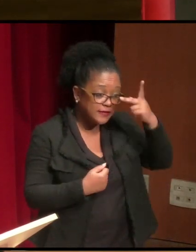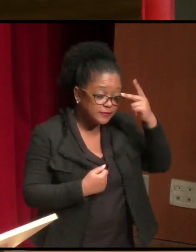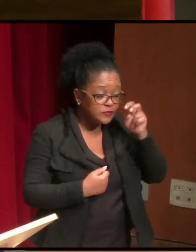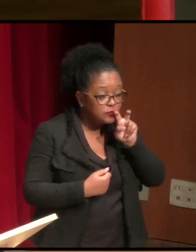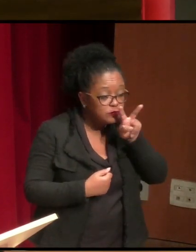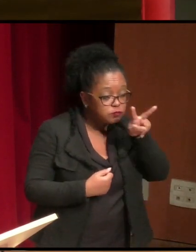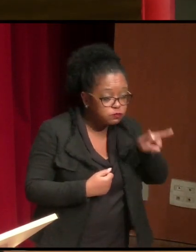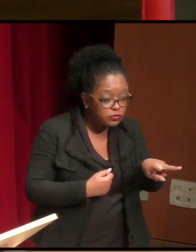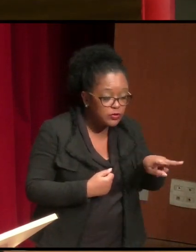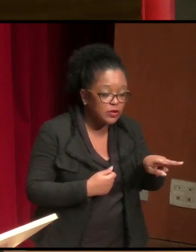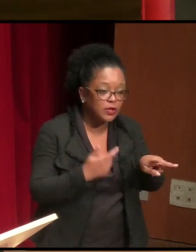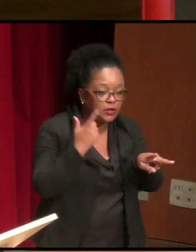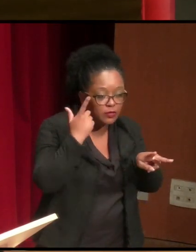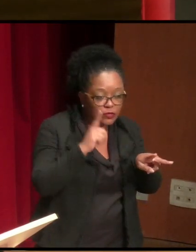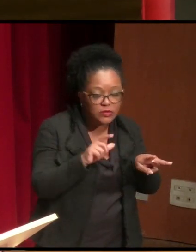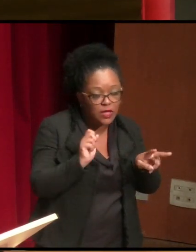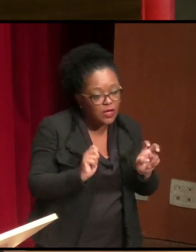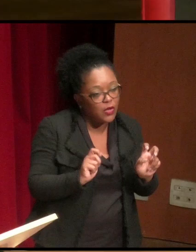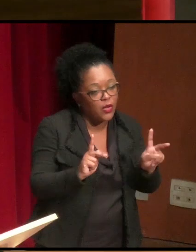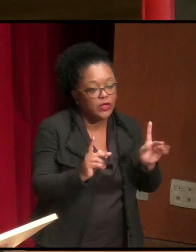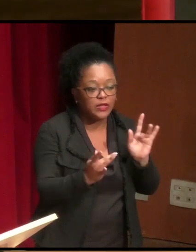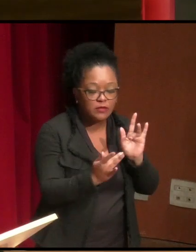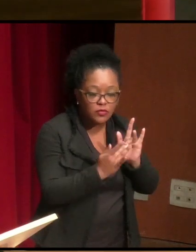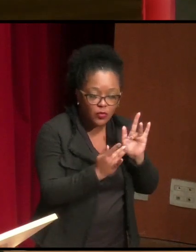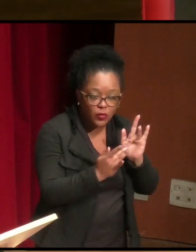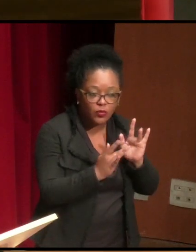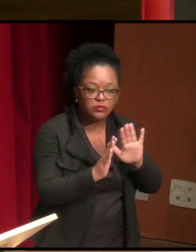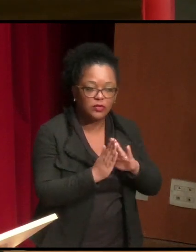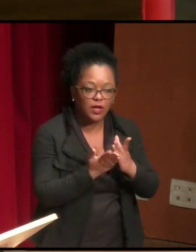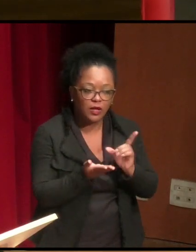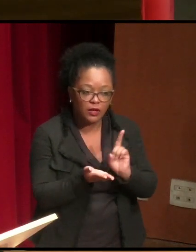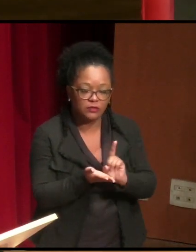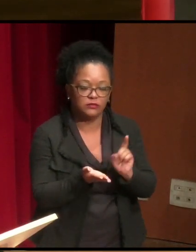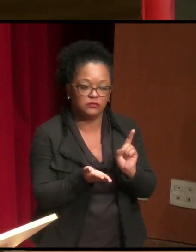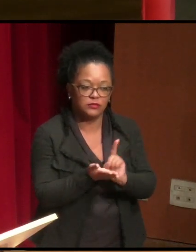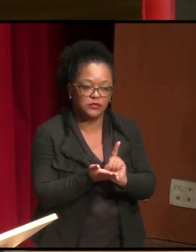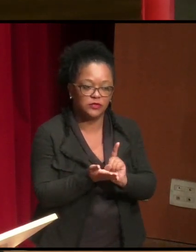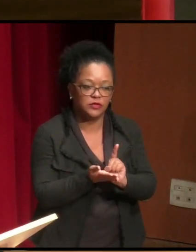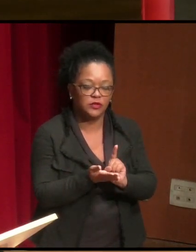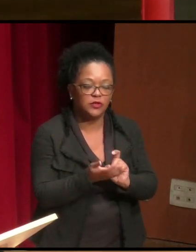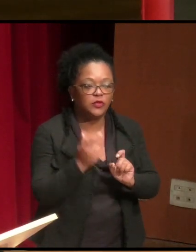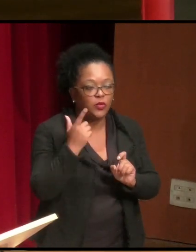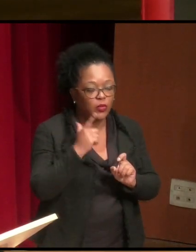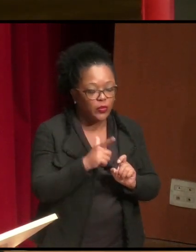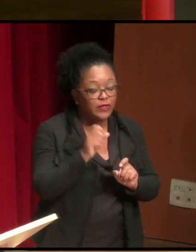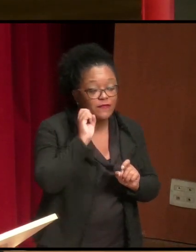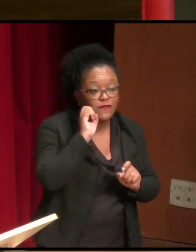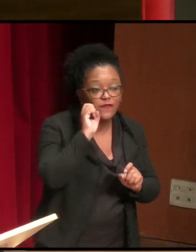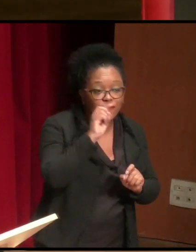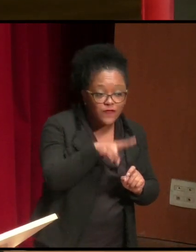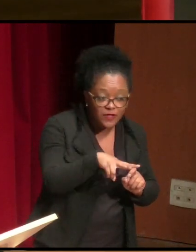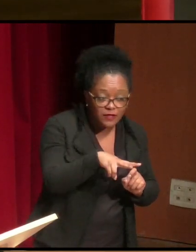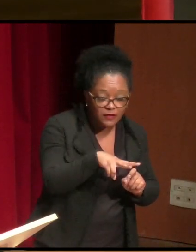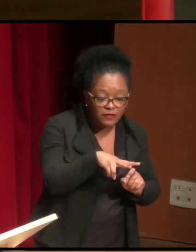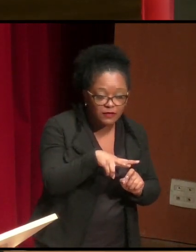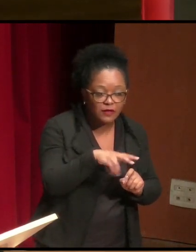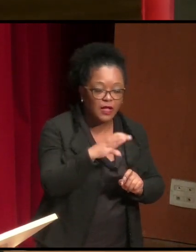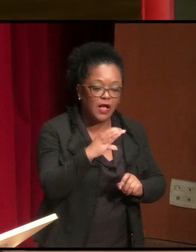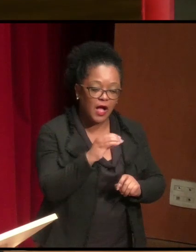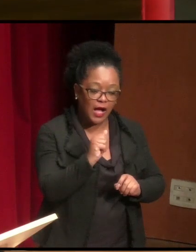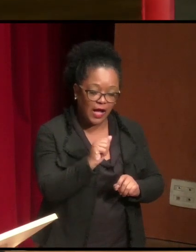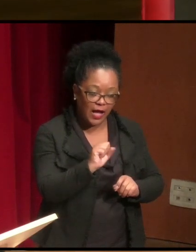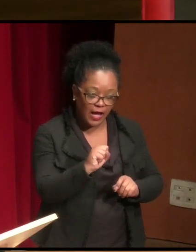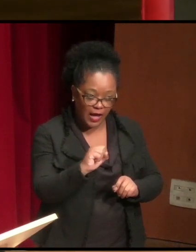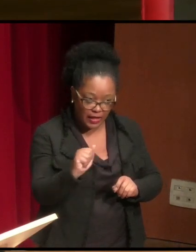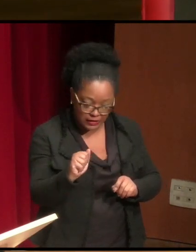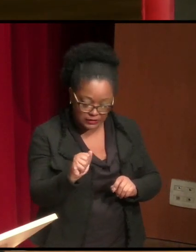na mão, ele vai estar em contato com a palavra, ele vê casa escrito com C-A-S-A. O cego vai